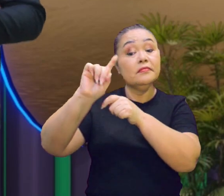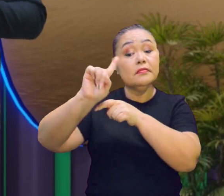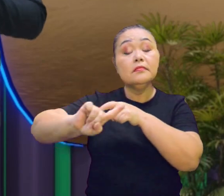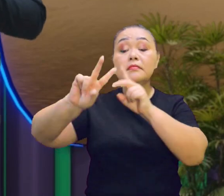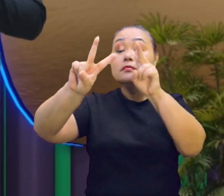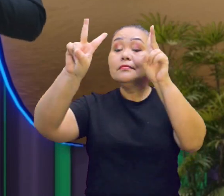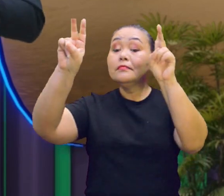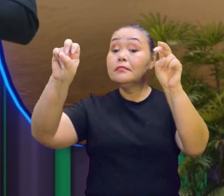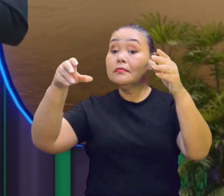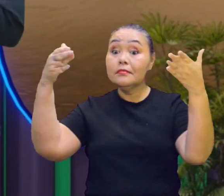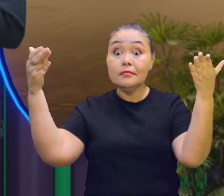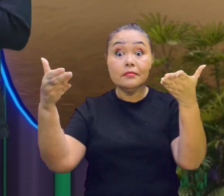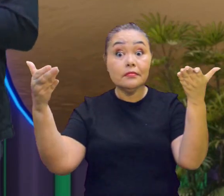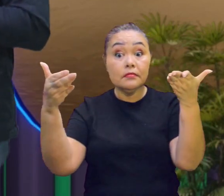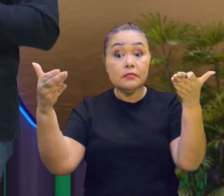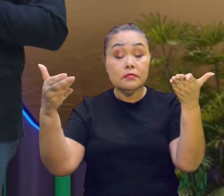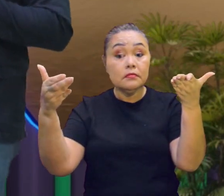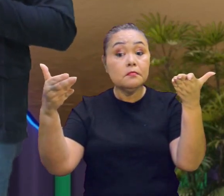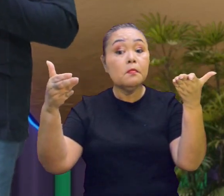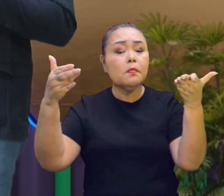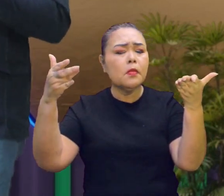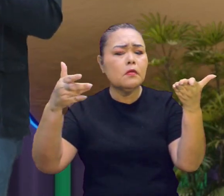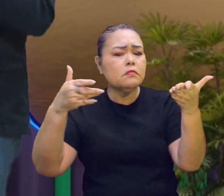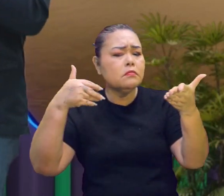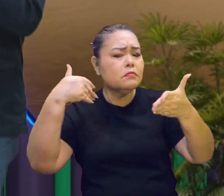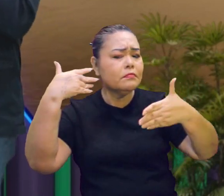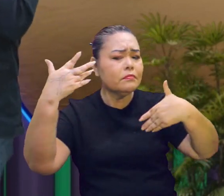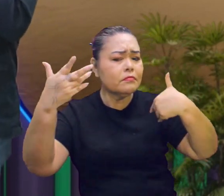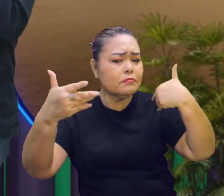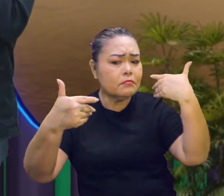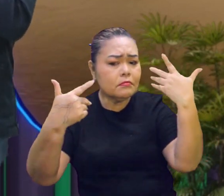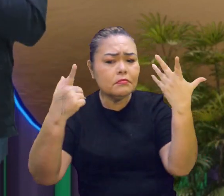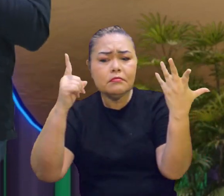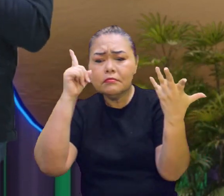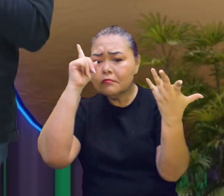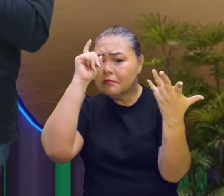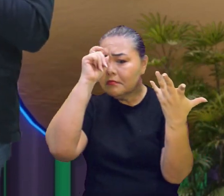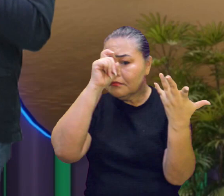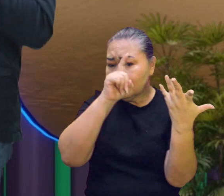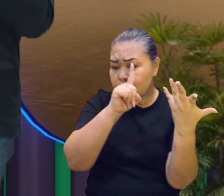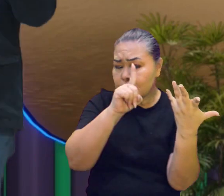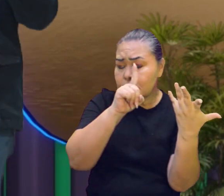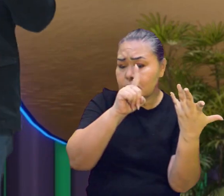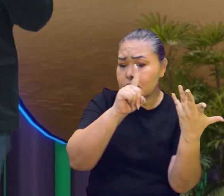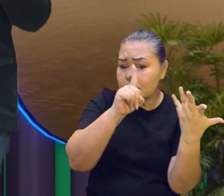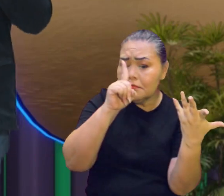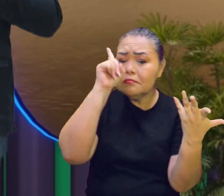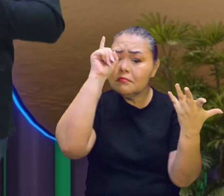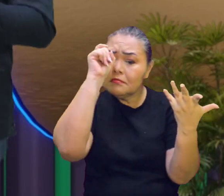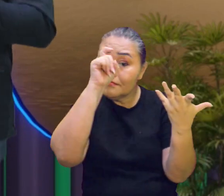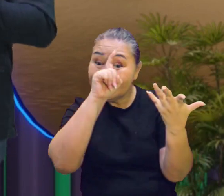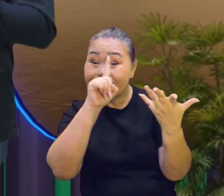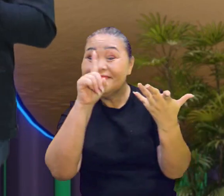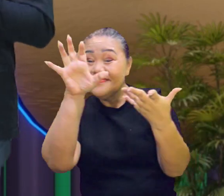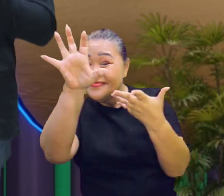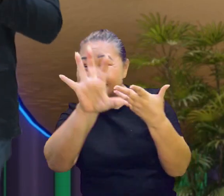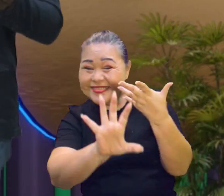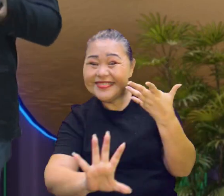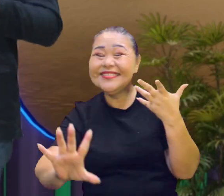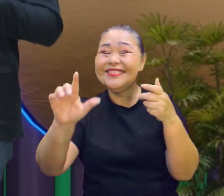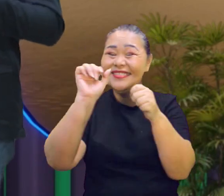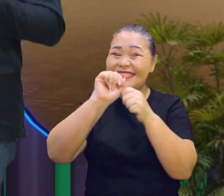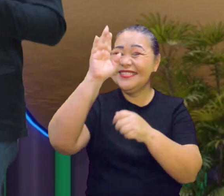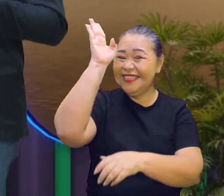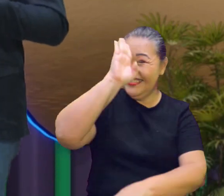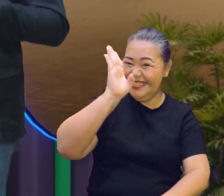o assunto de hoje é um assunto assim, um pouco mais complexo, falando de complexo do Brasil é o assunto de